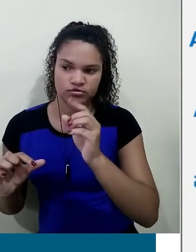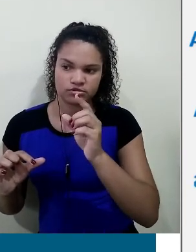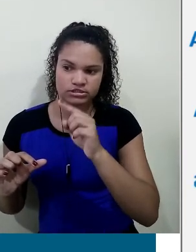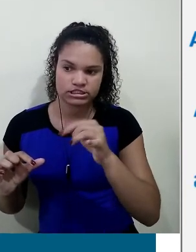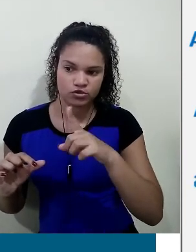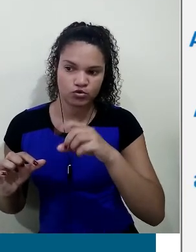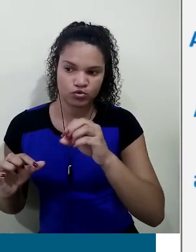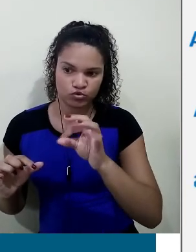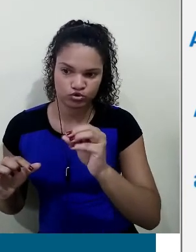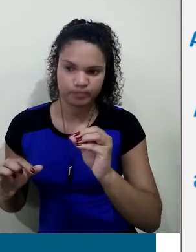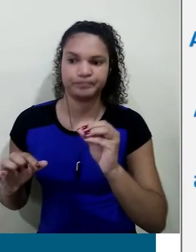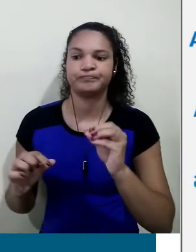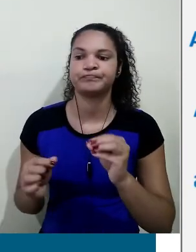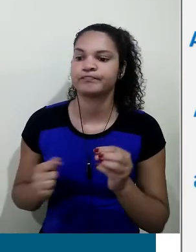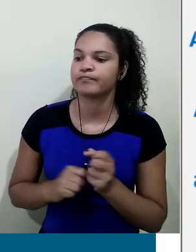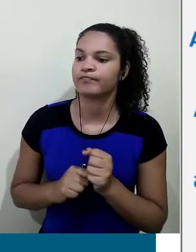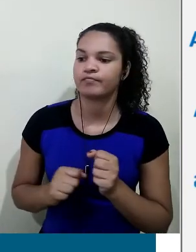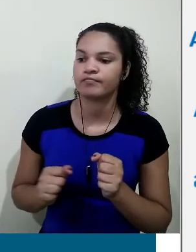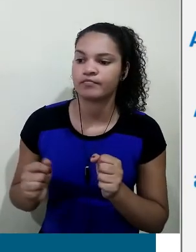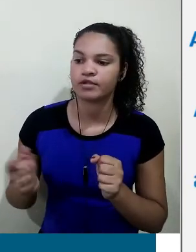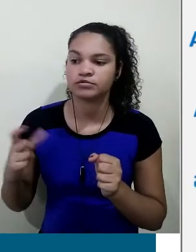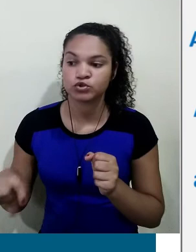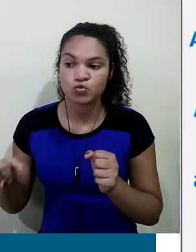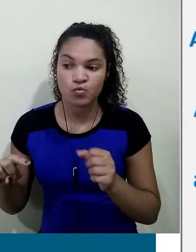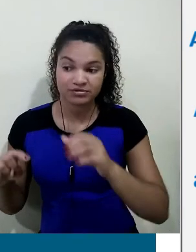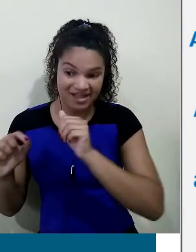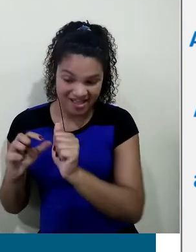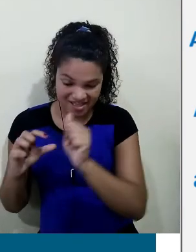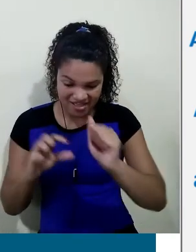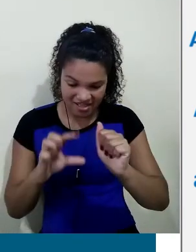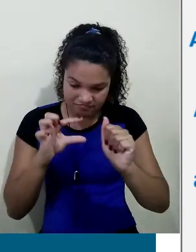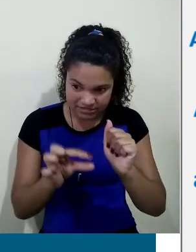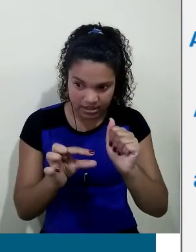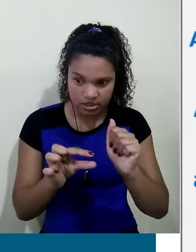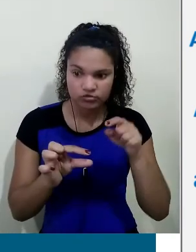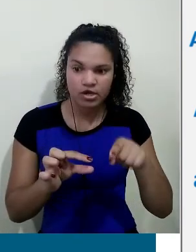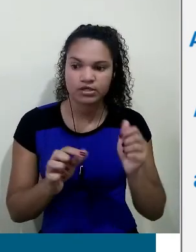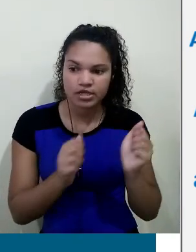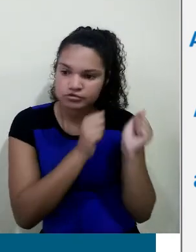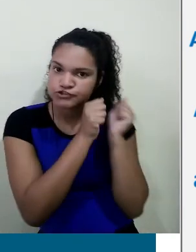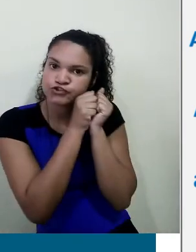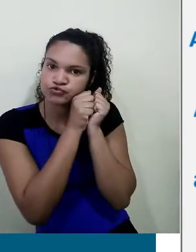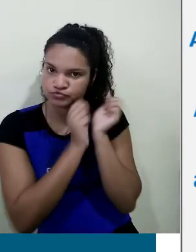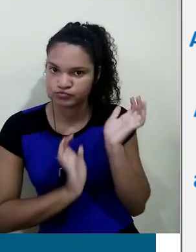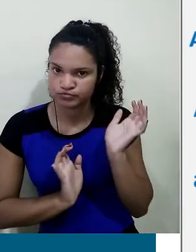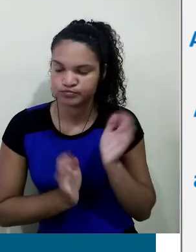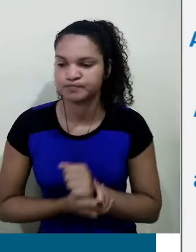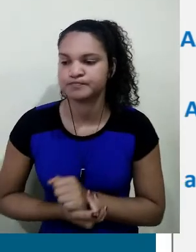genótipo azinho-azinho, que é o homozigoto recessivo, condiciona o fenótipo lóbulo da orelha